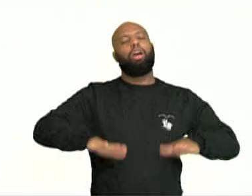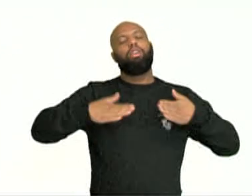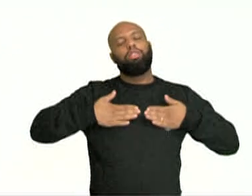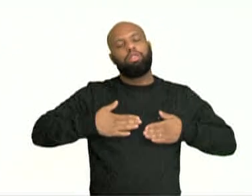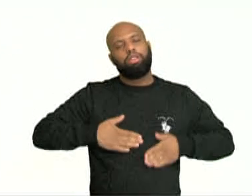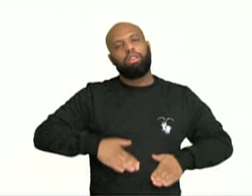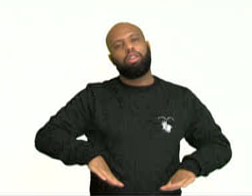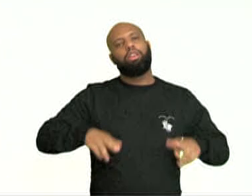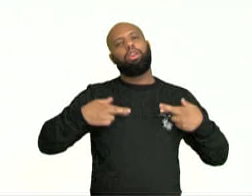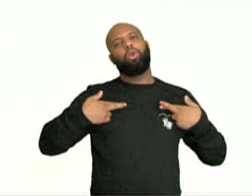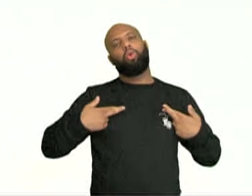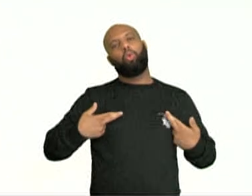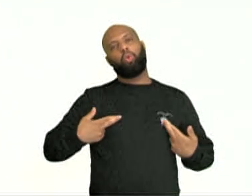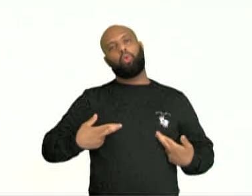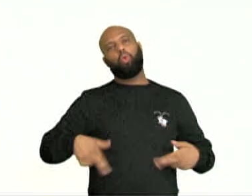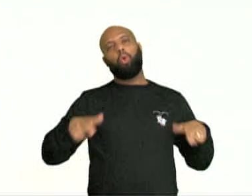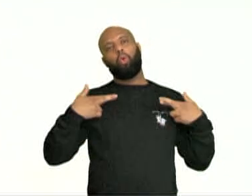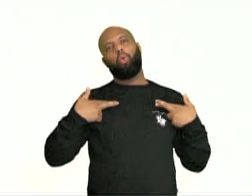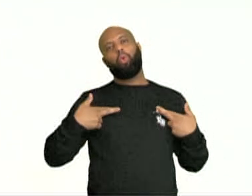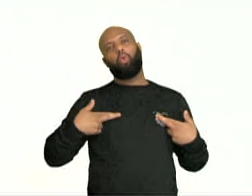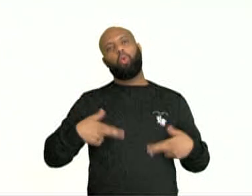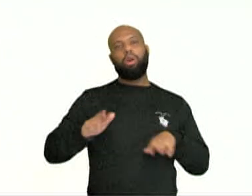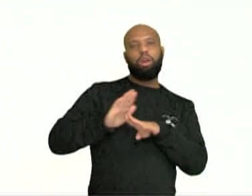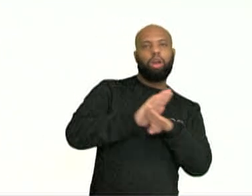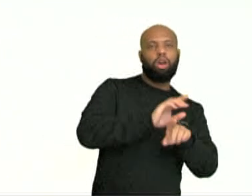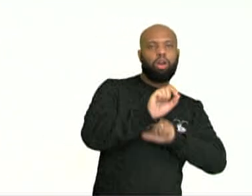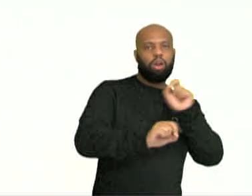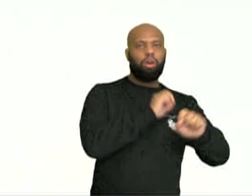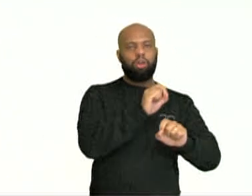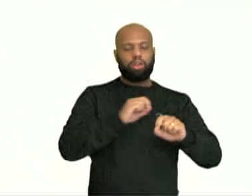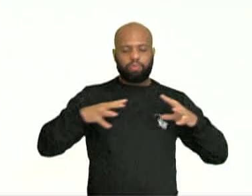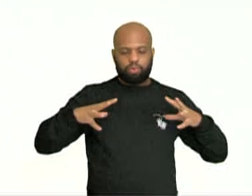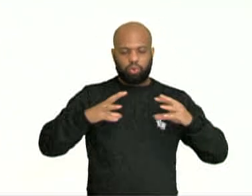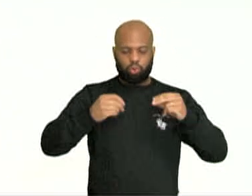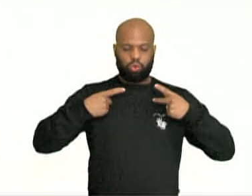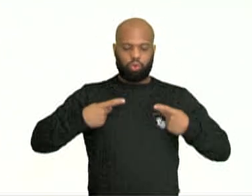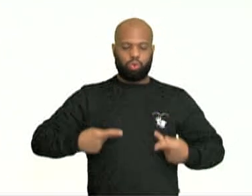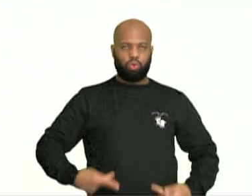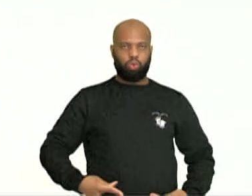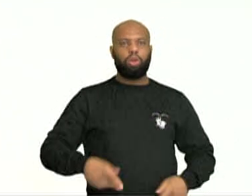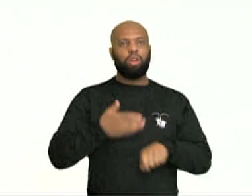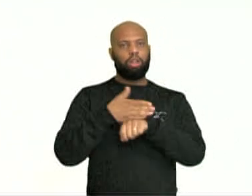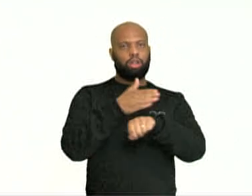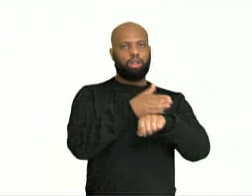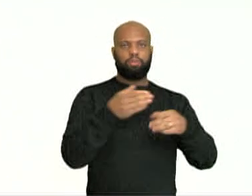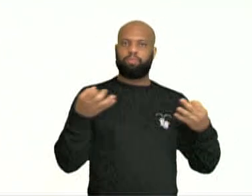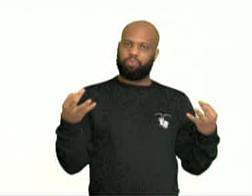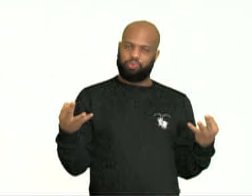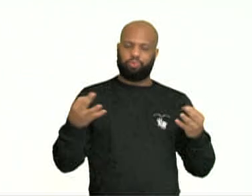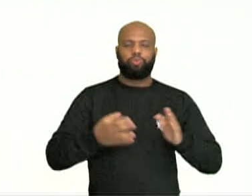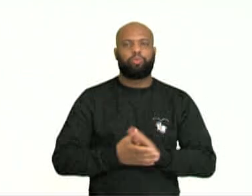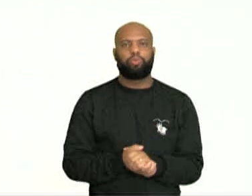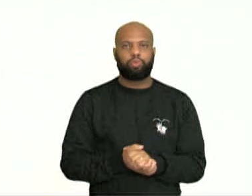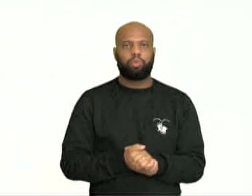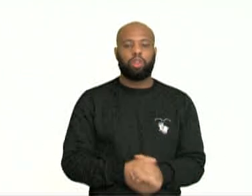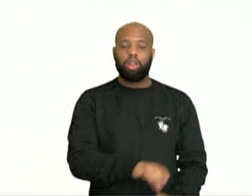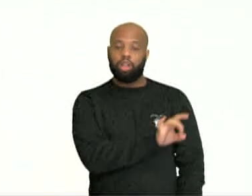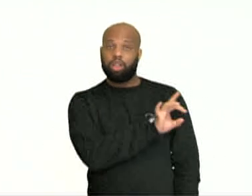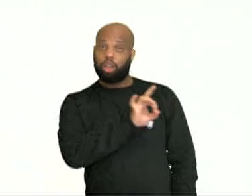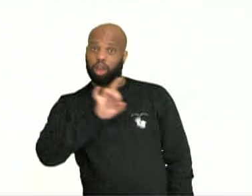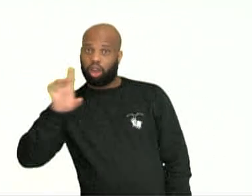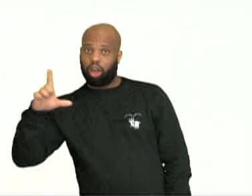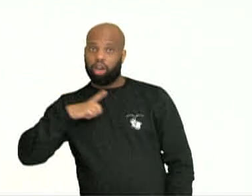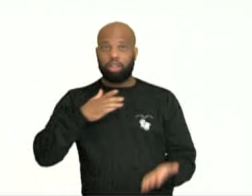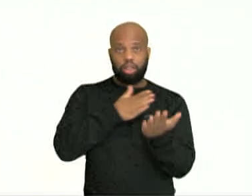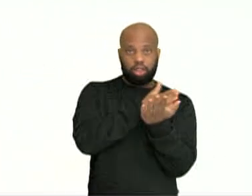forma relaxada, auxiliando na manutenção de todas essas posturas da prática do yoga. Cada uma das